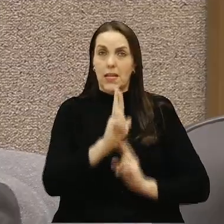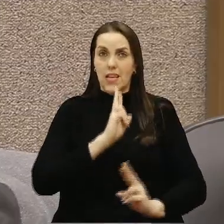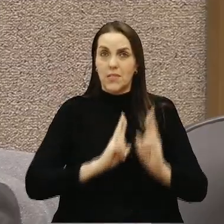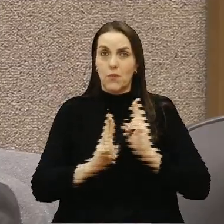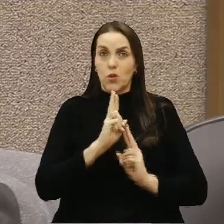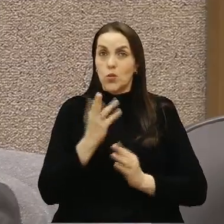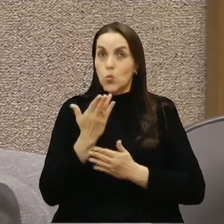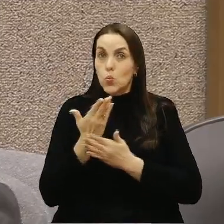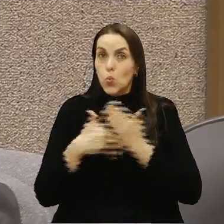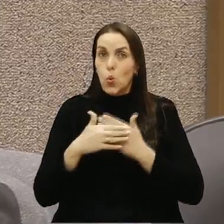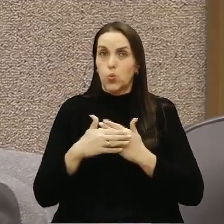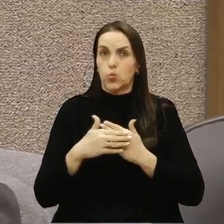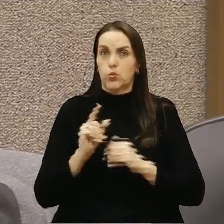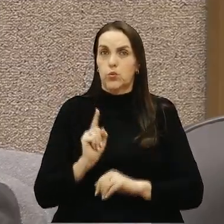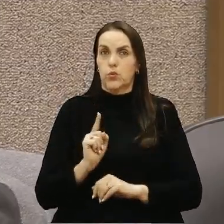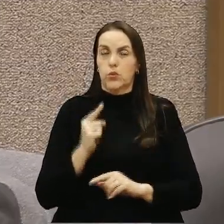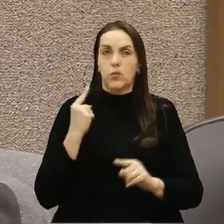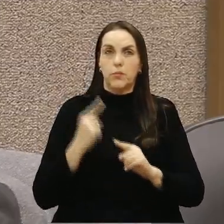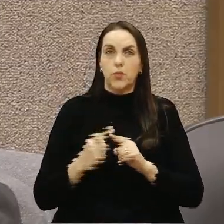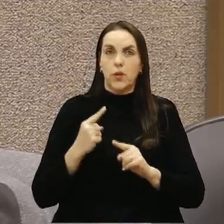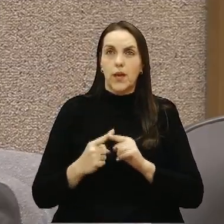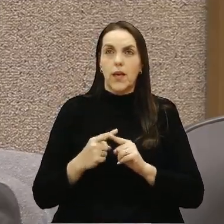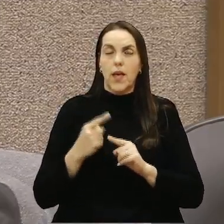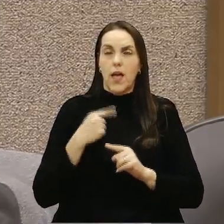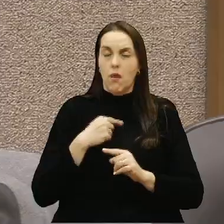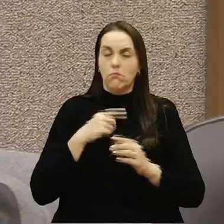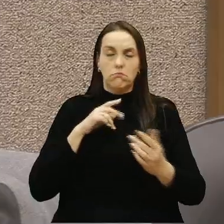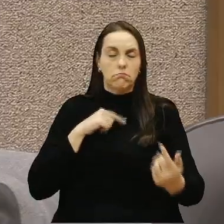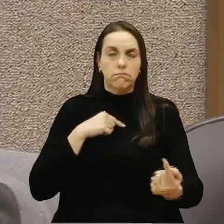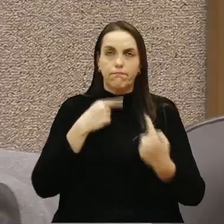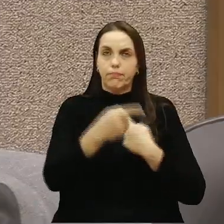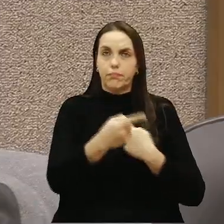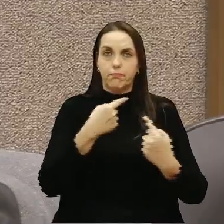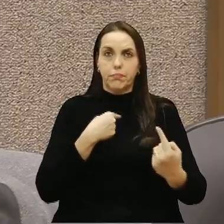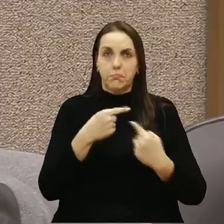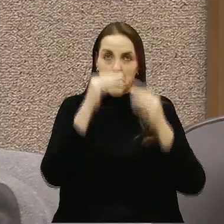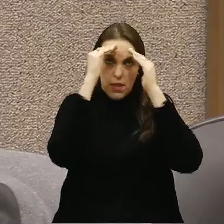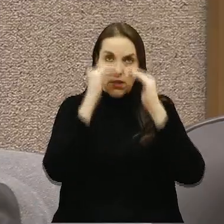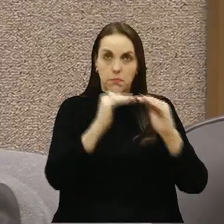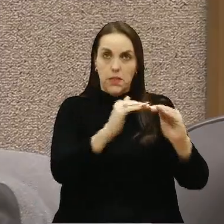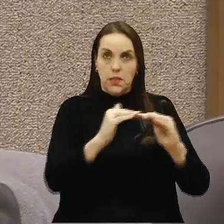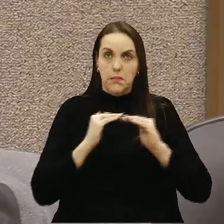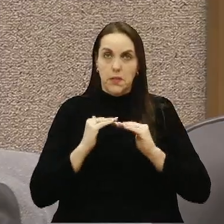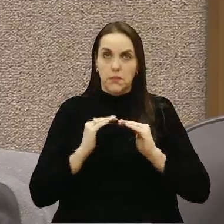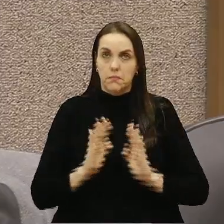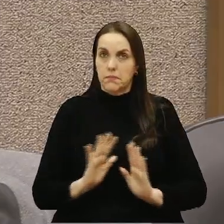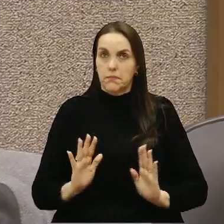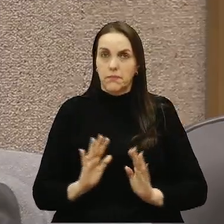Todos. Porque é recíproco. Eles me respeitam também.